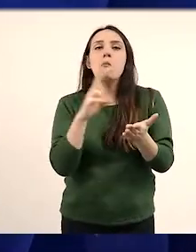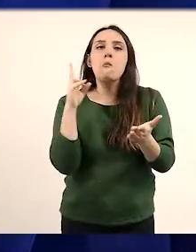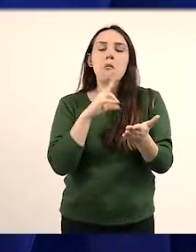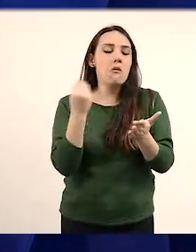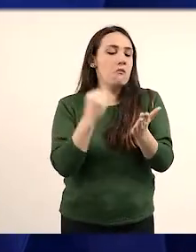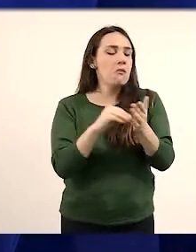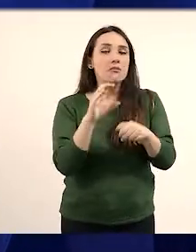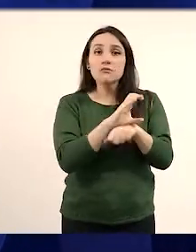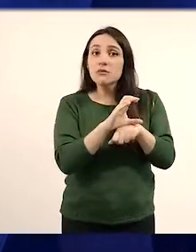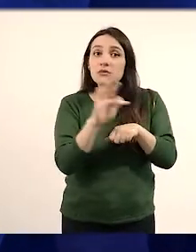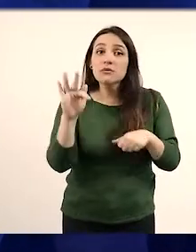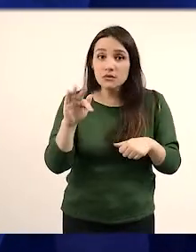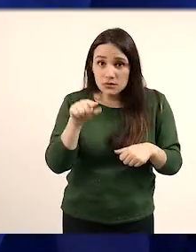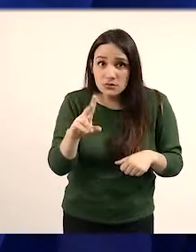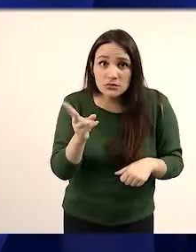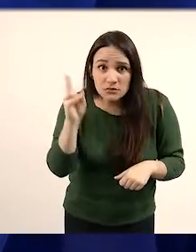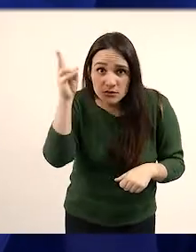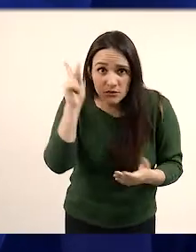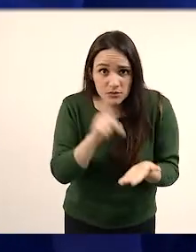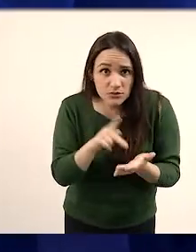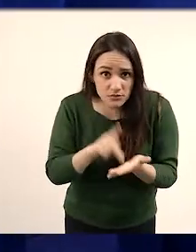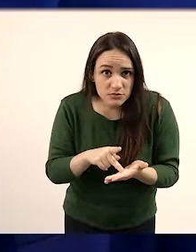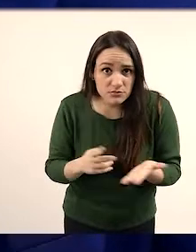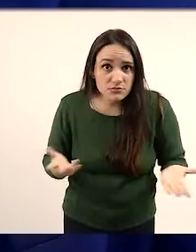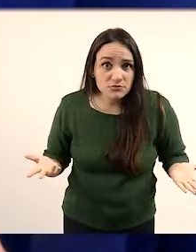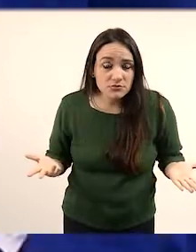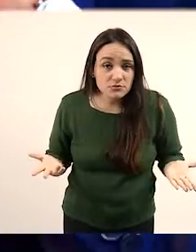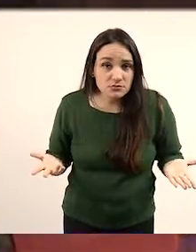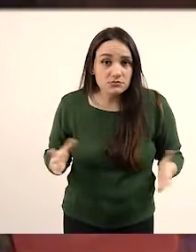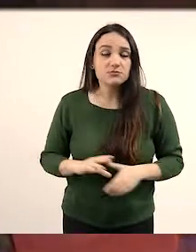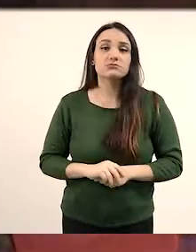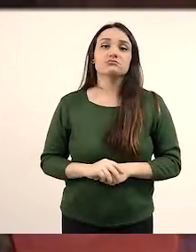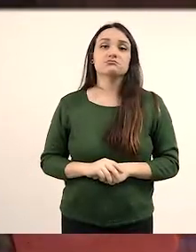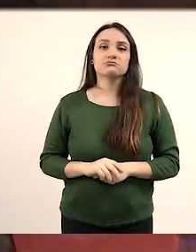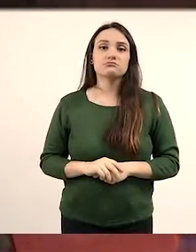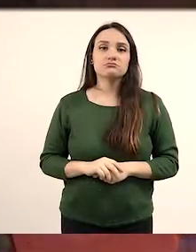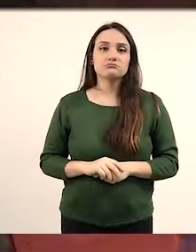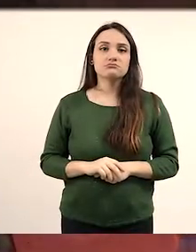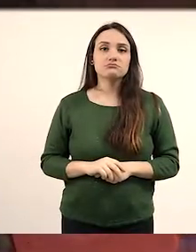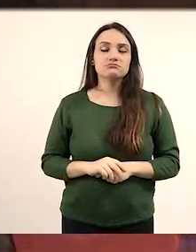o valor real dessa democracia? O valor real dessa folha de papel.